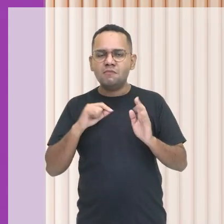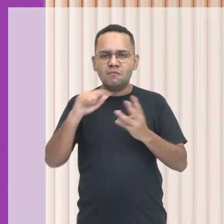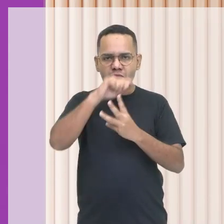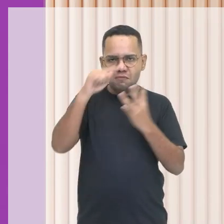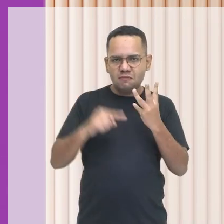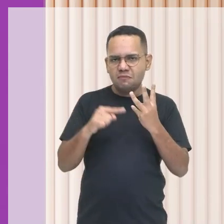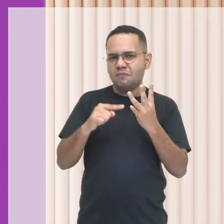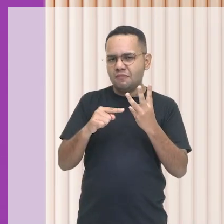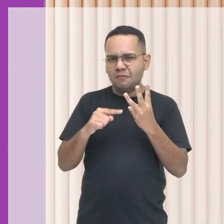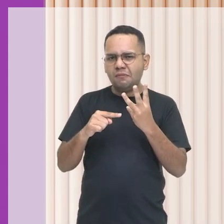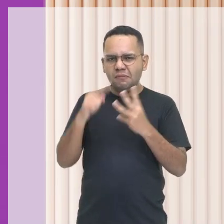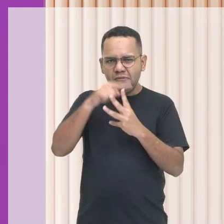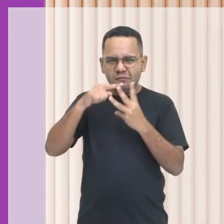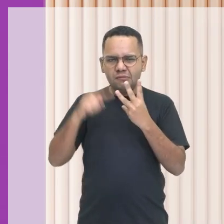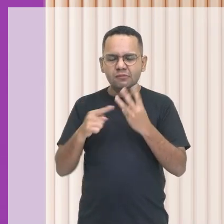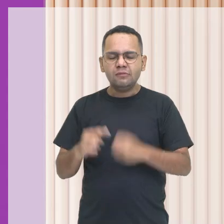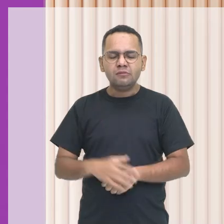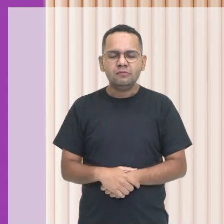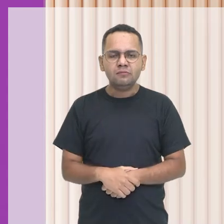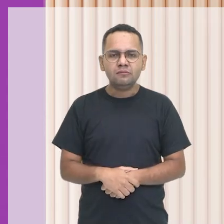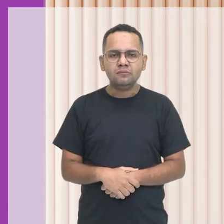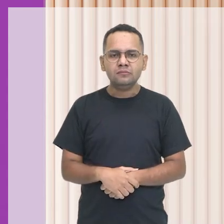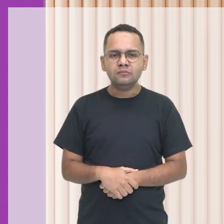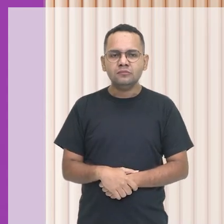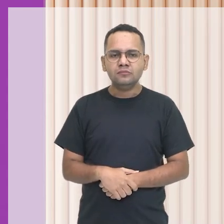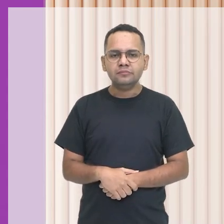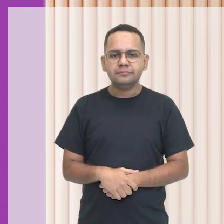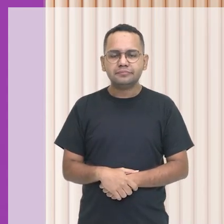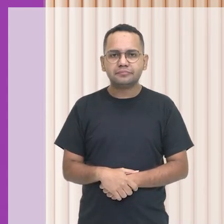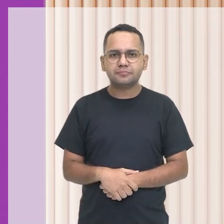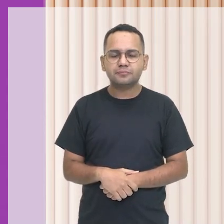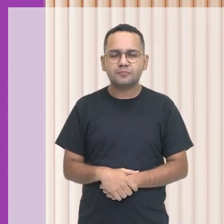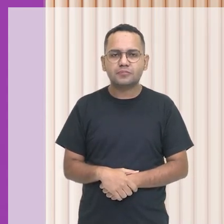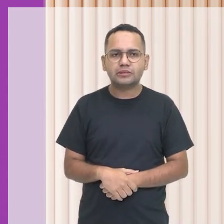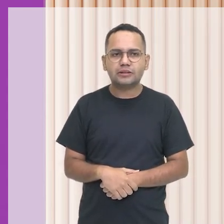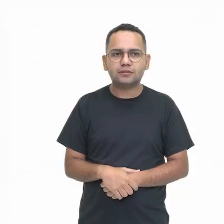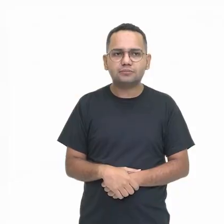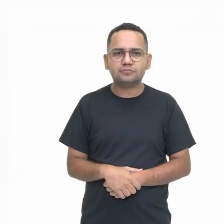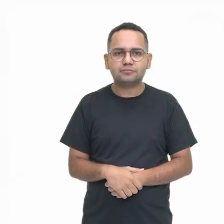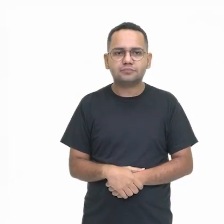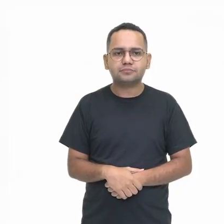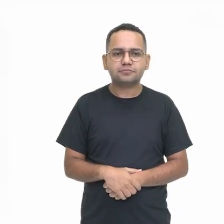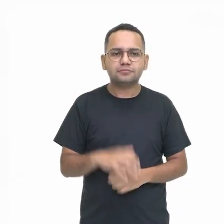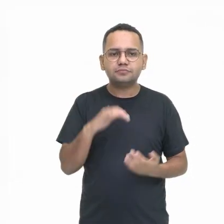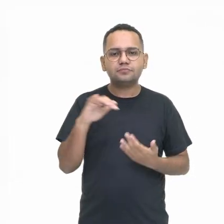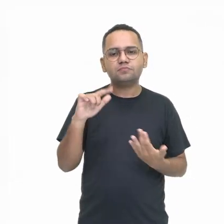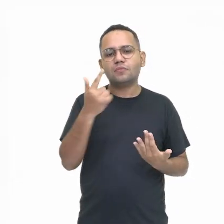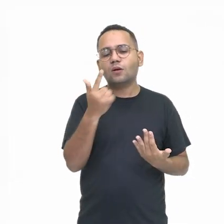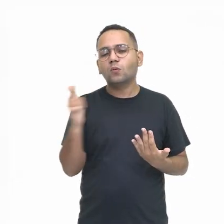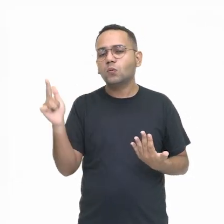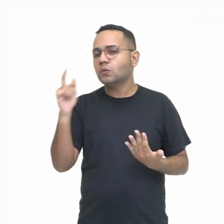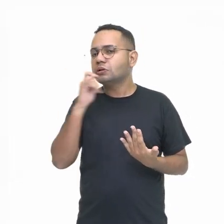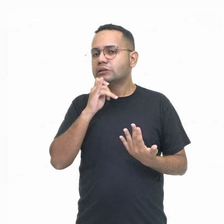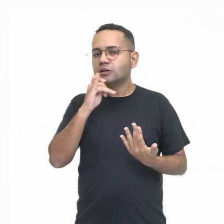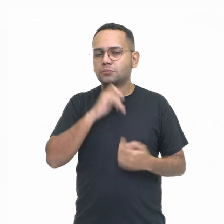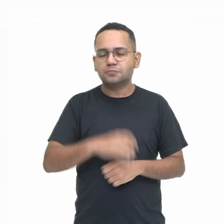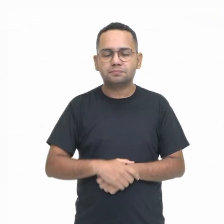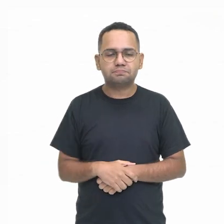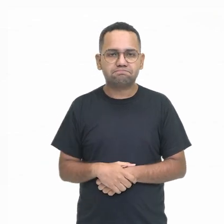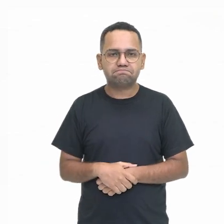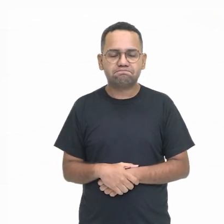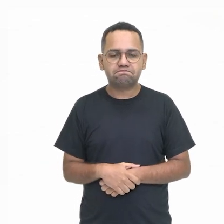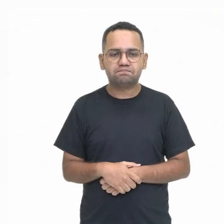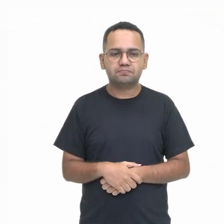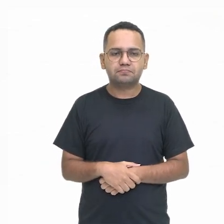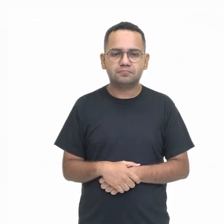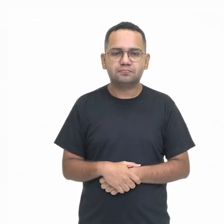e constante. Agora a gente vai continuar aqui o nosso tema da nossa aula, mas com outras situações aqui para você perceber. Vejam só